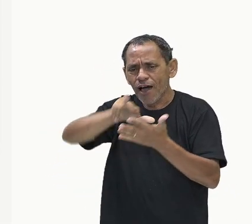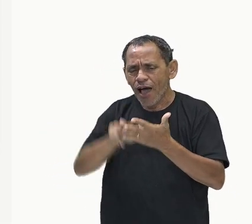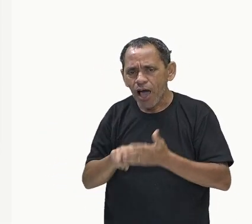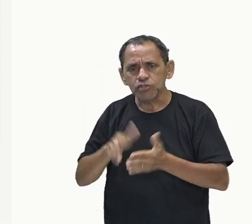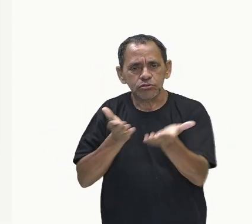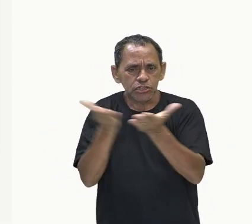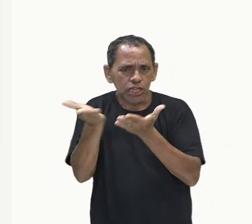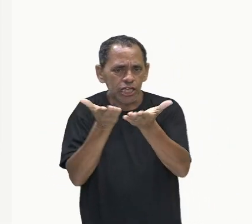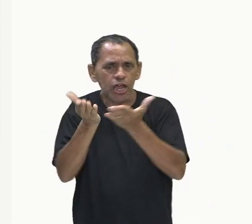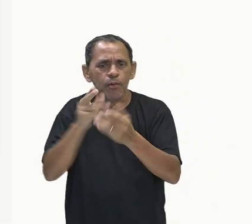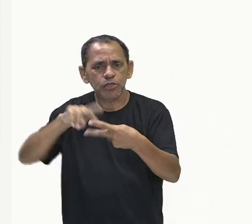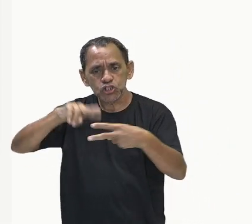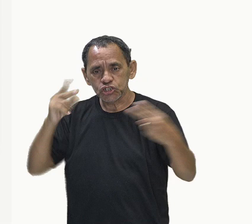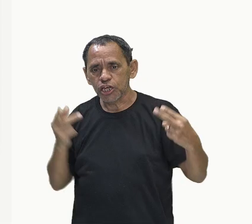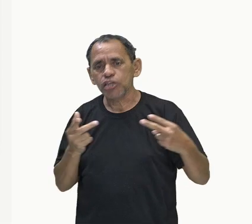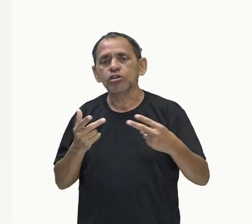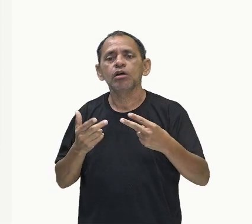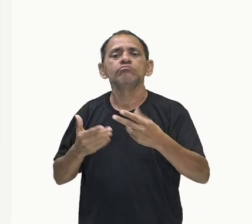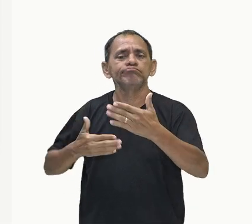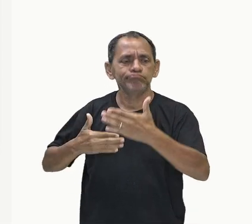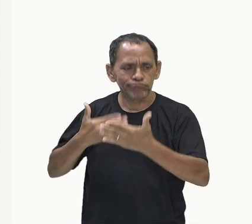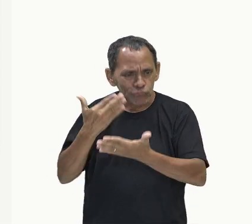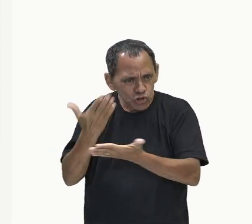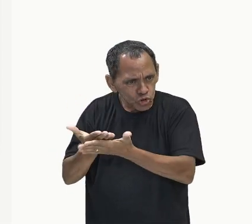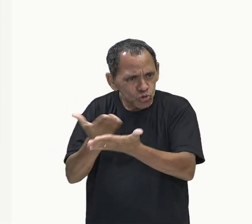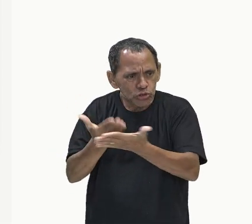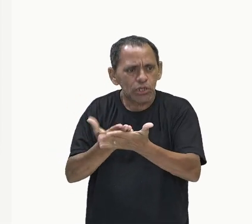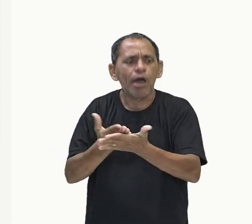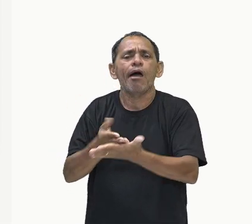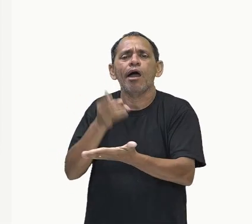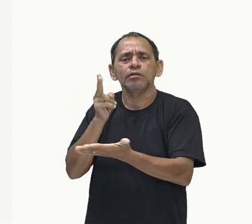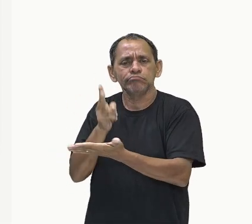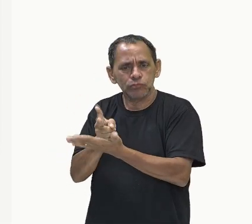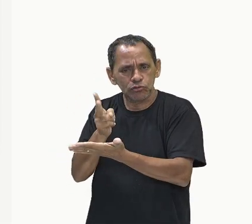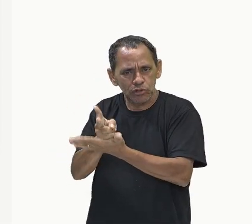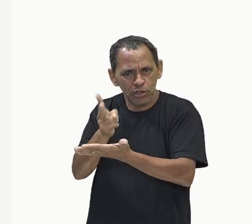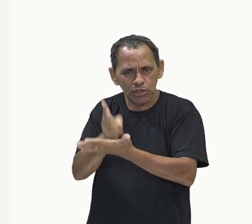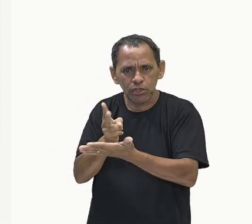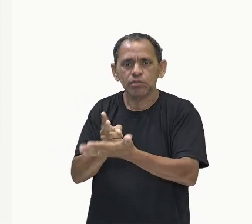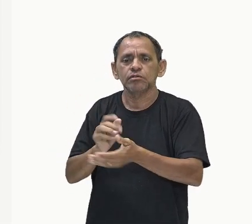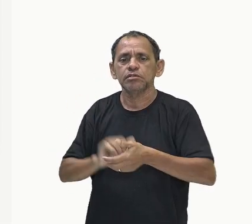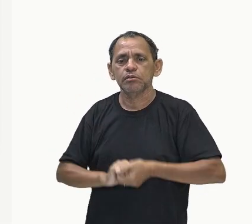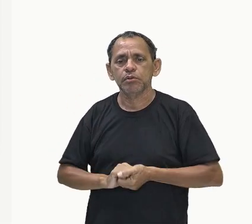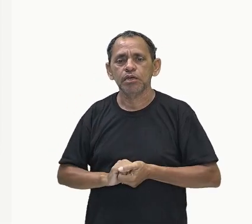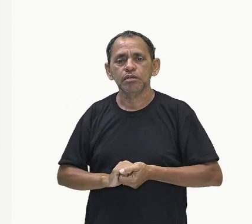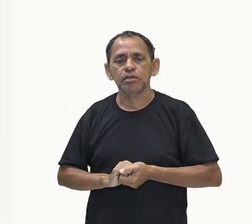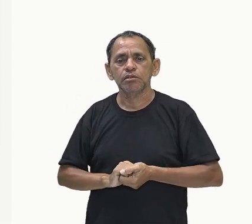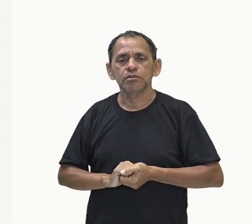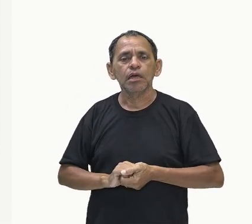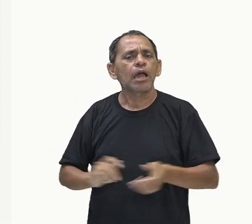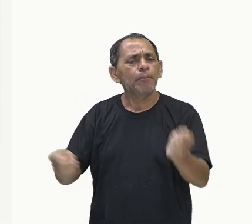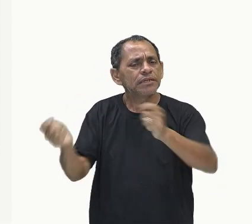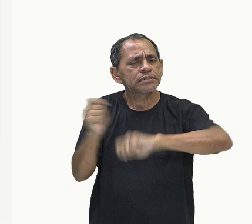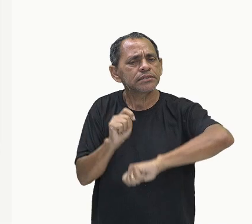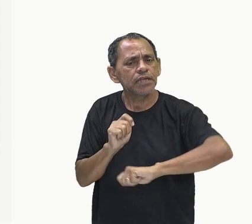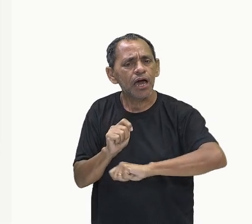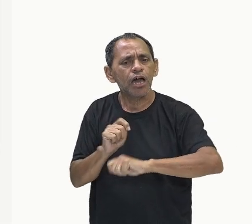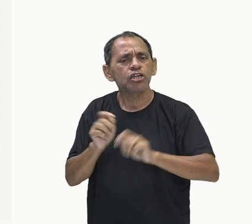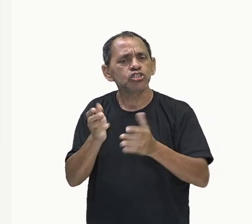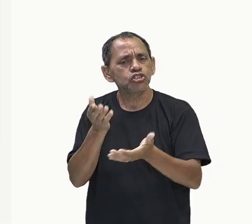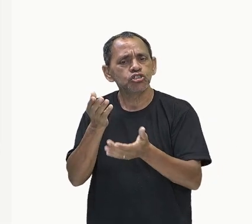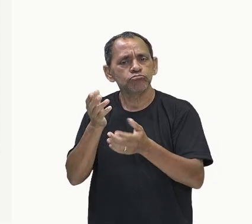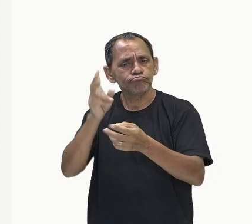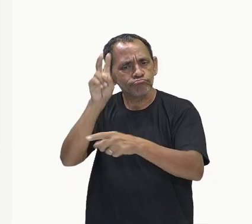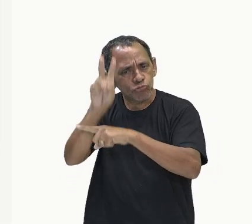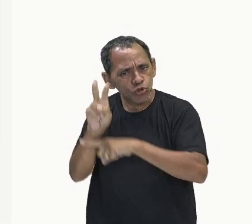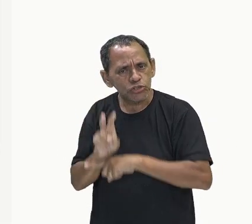está em desenvolvimento, mas tem o potencial de tratar diversas doenças, como as doenças hereditárias,